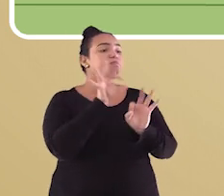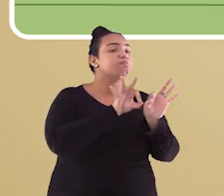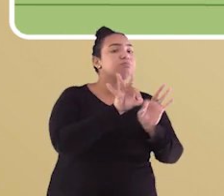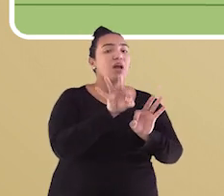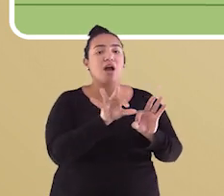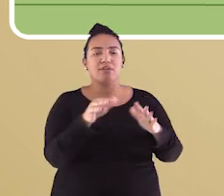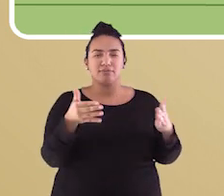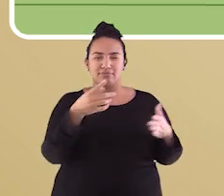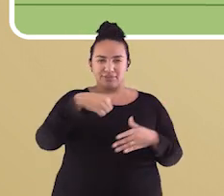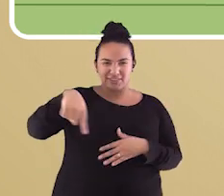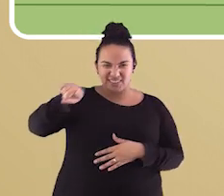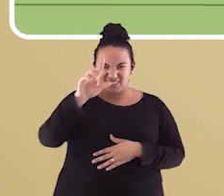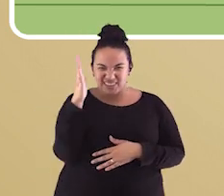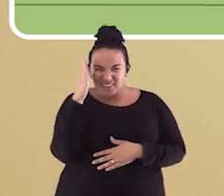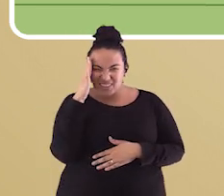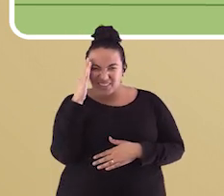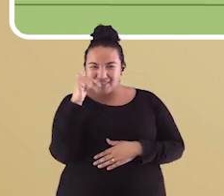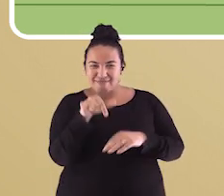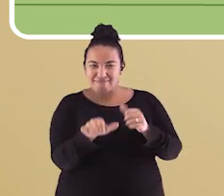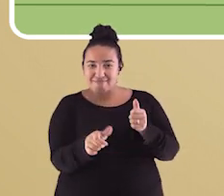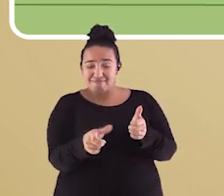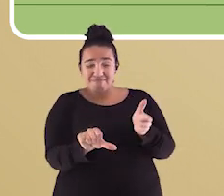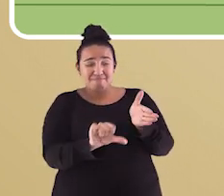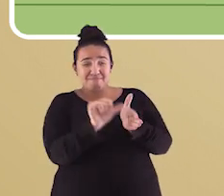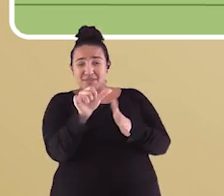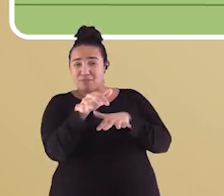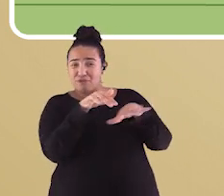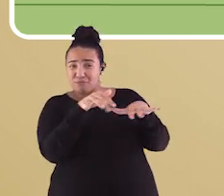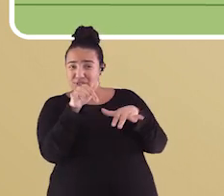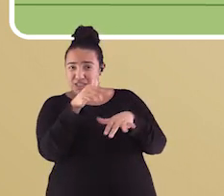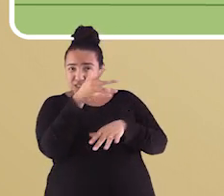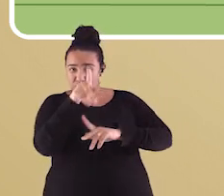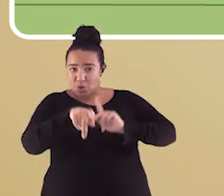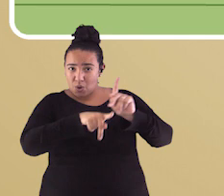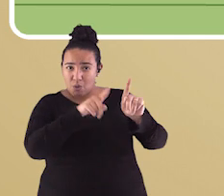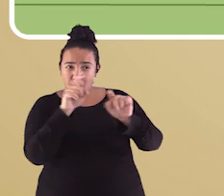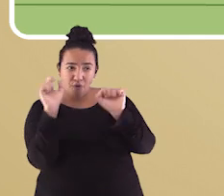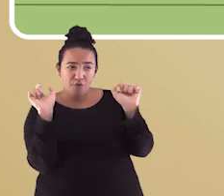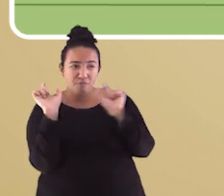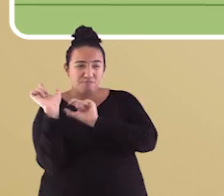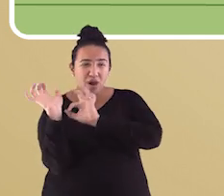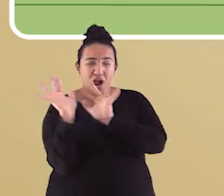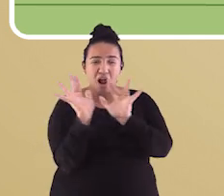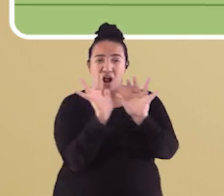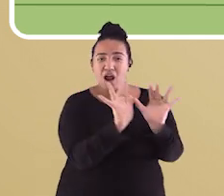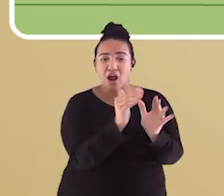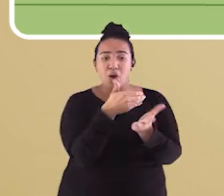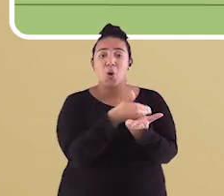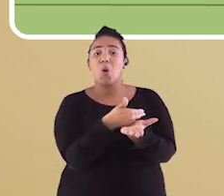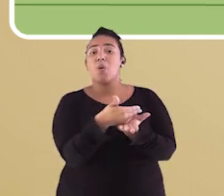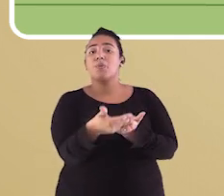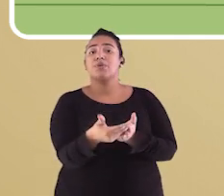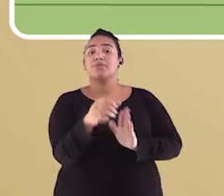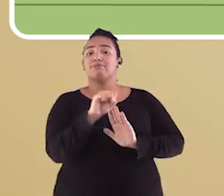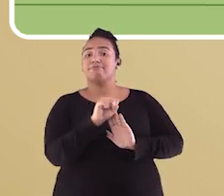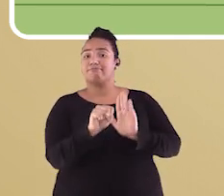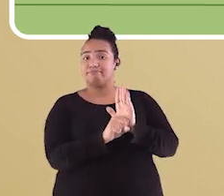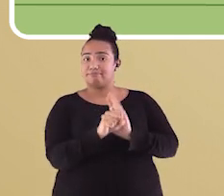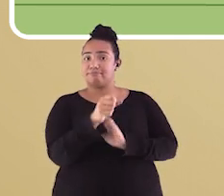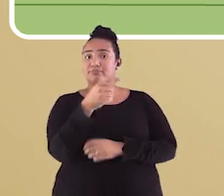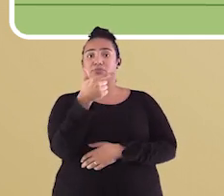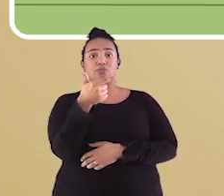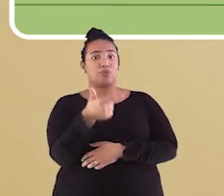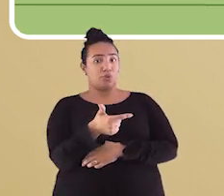Você sabia que essas primeiras movimentações dos povos por outros territórios deu-se no início do século